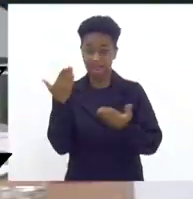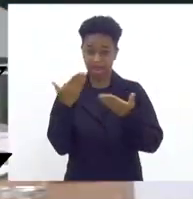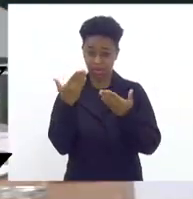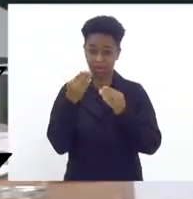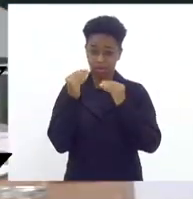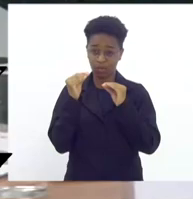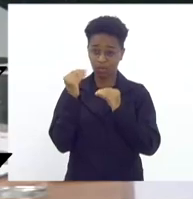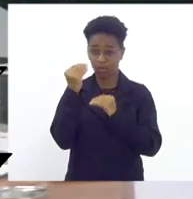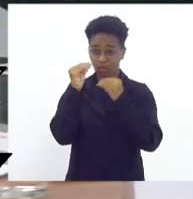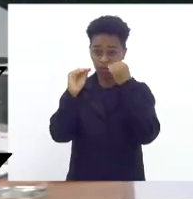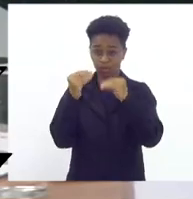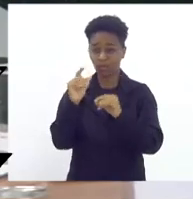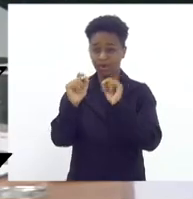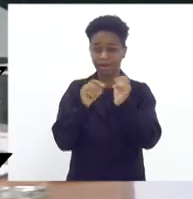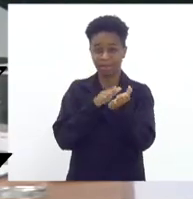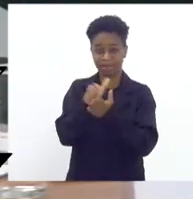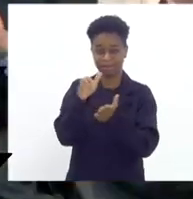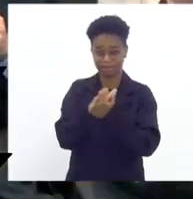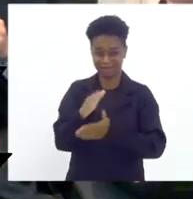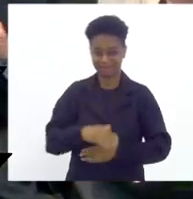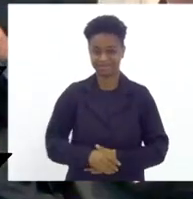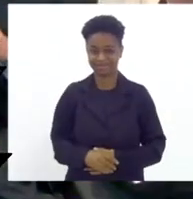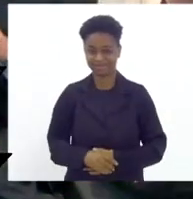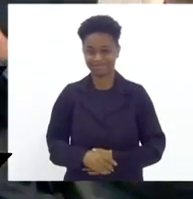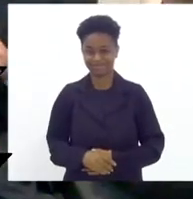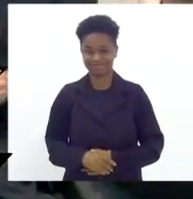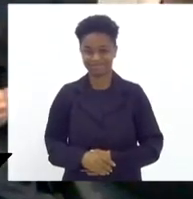voltou poderosa com a imprensa